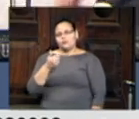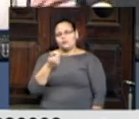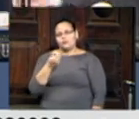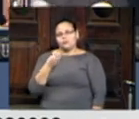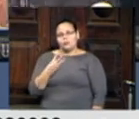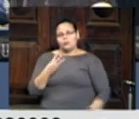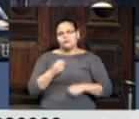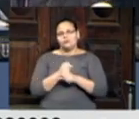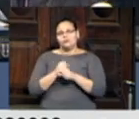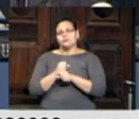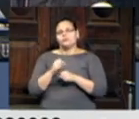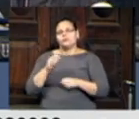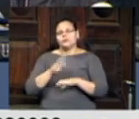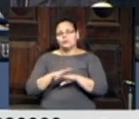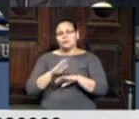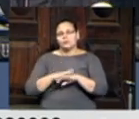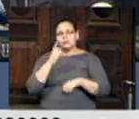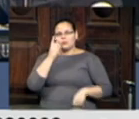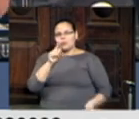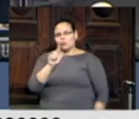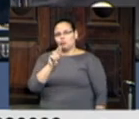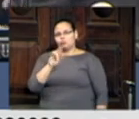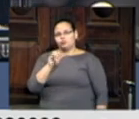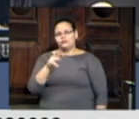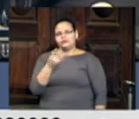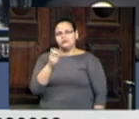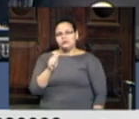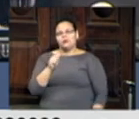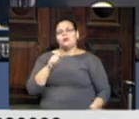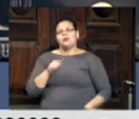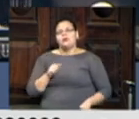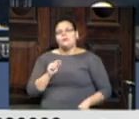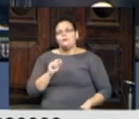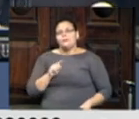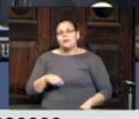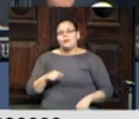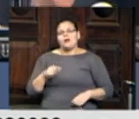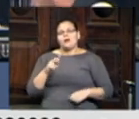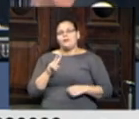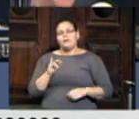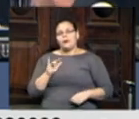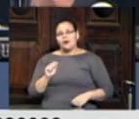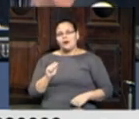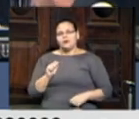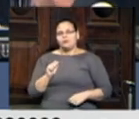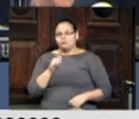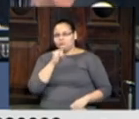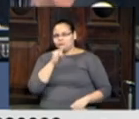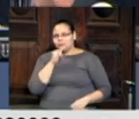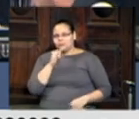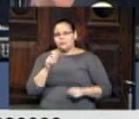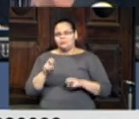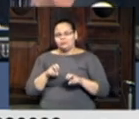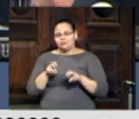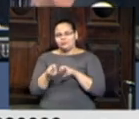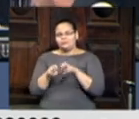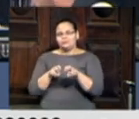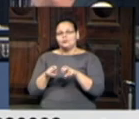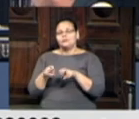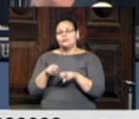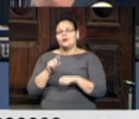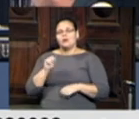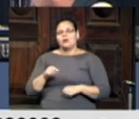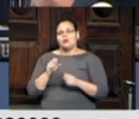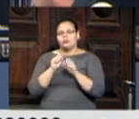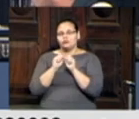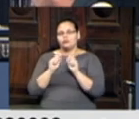2272-A/2013, de autoria da deputada Lucinha, que dispõe sobre a reserva de vagas em estacionamentos de shopping centers,